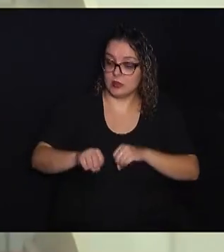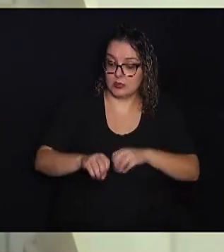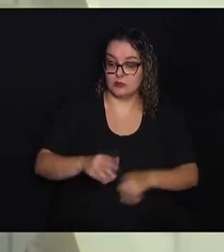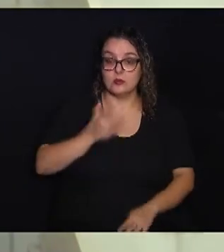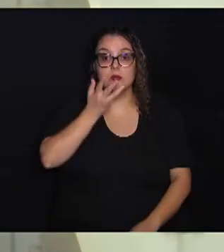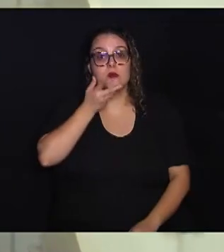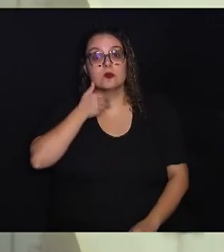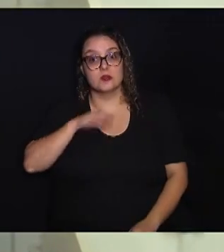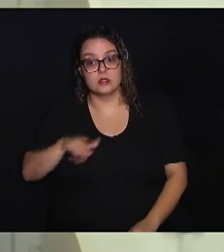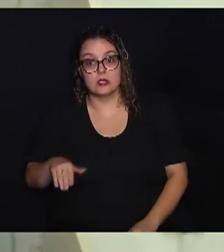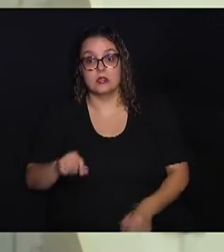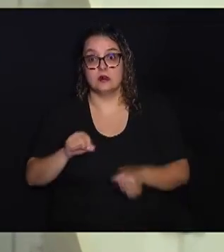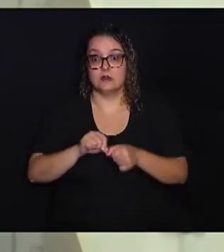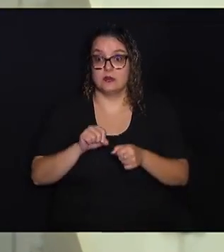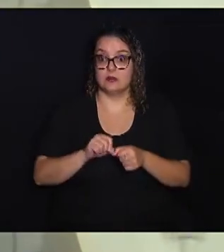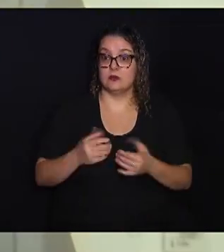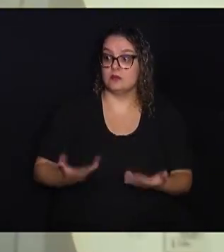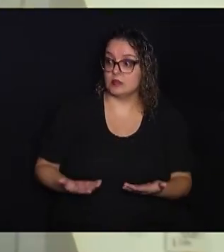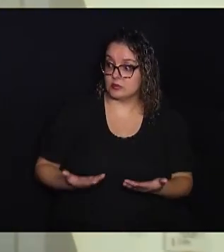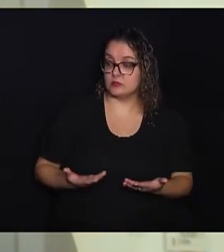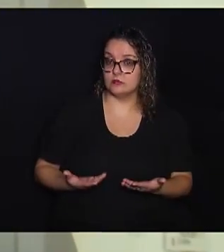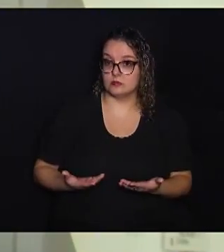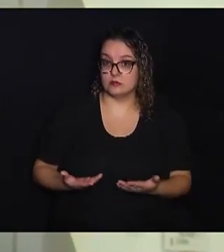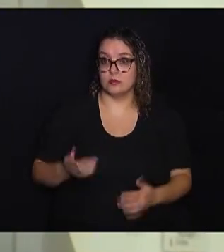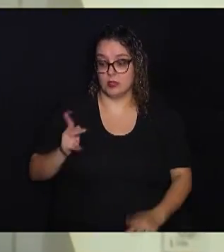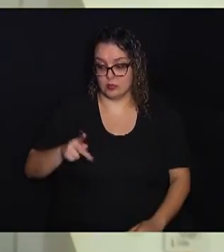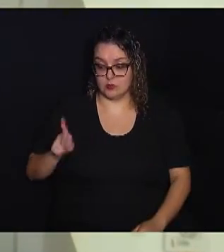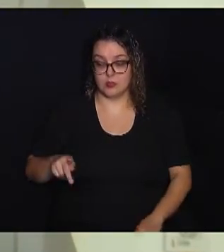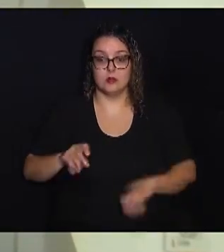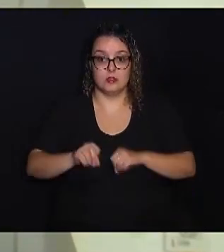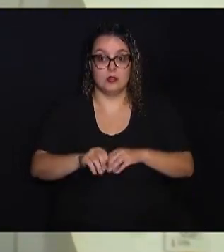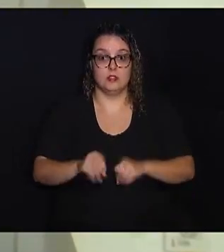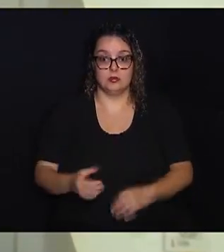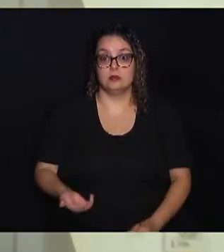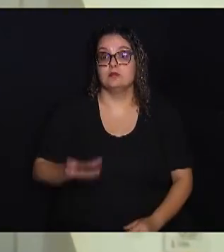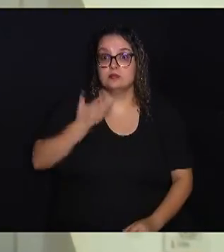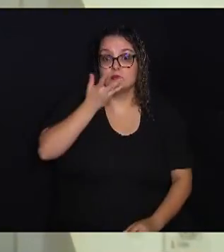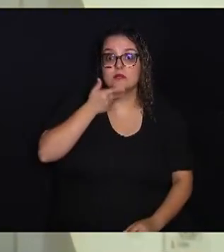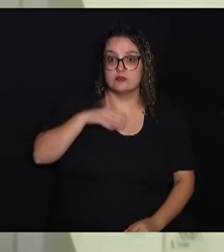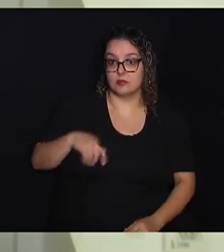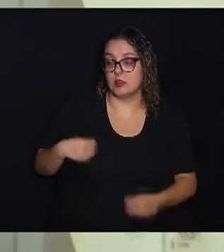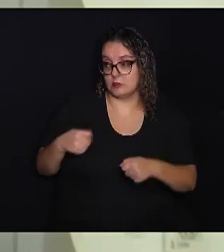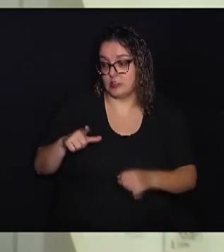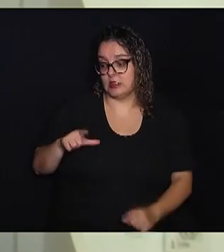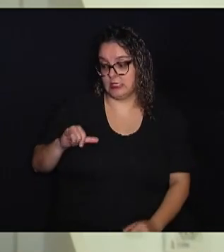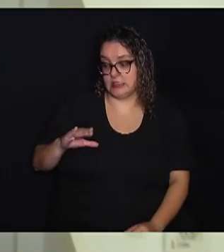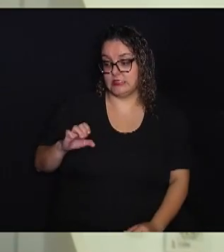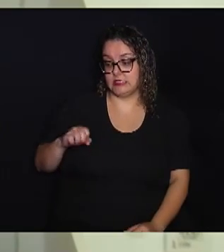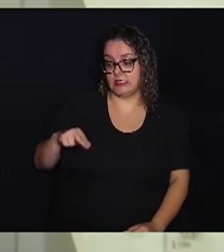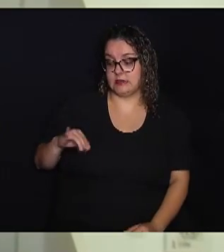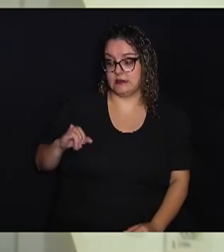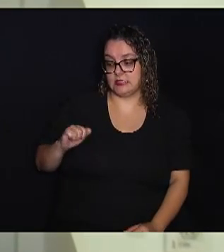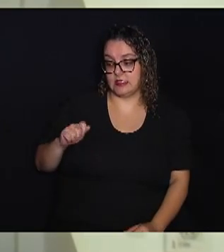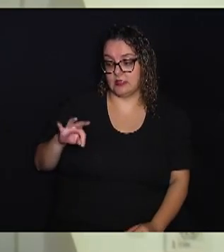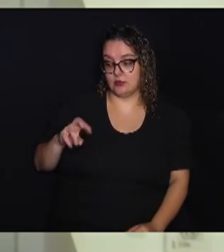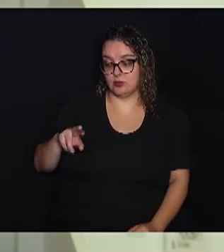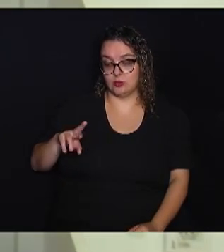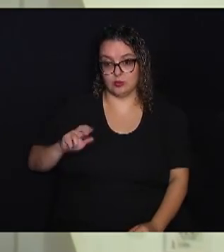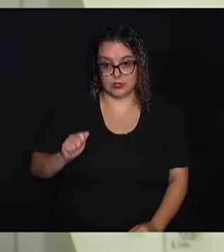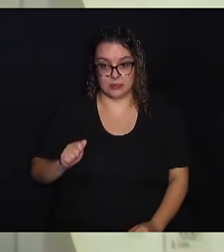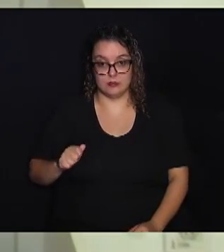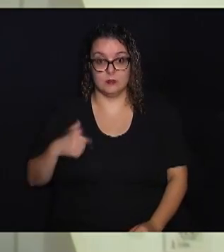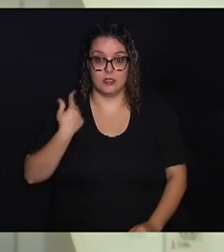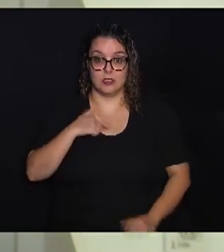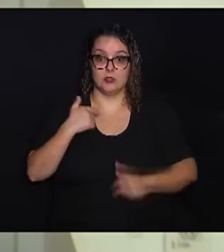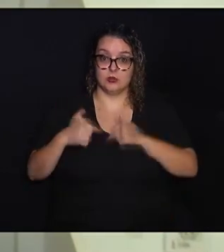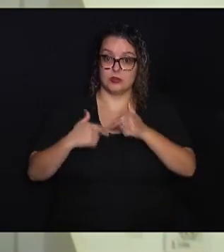que nós fazemos essa... para ser um professor de educação infantil, precisa de uma licenciatura, né? E nós trabalhamos com